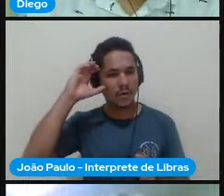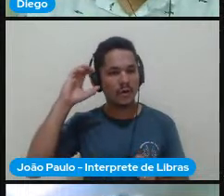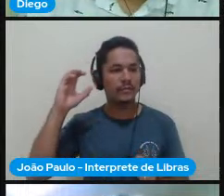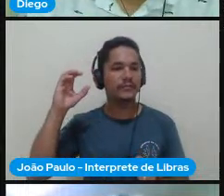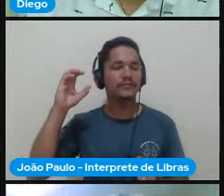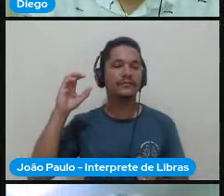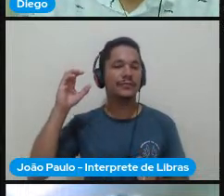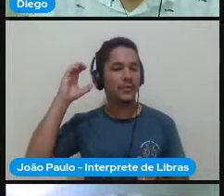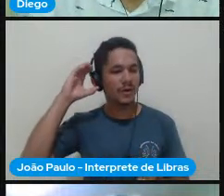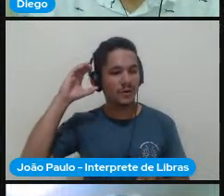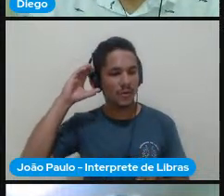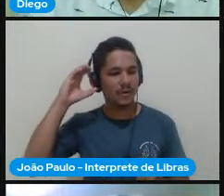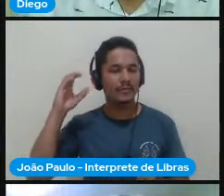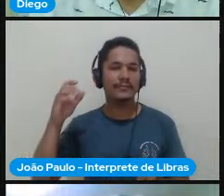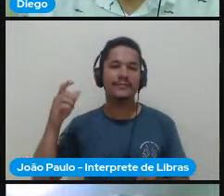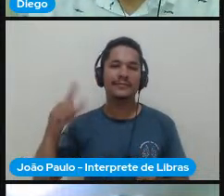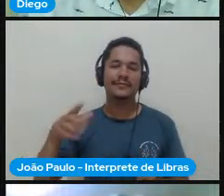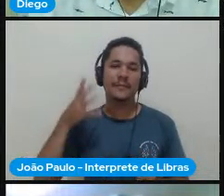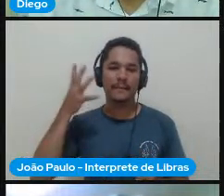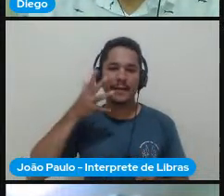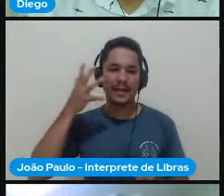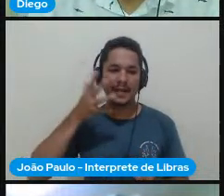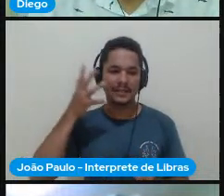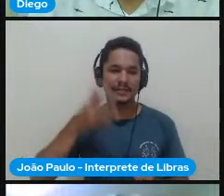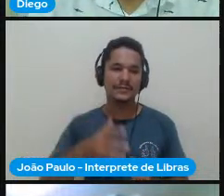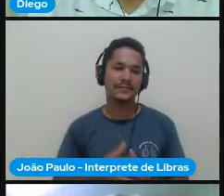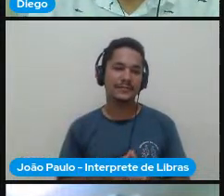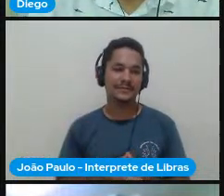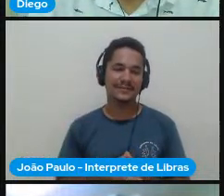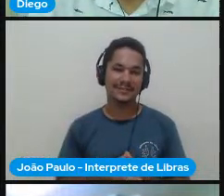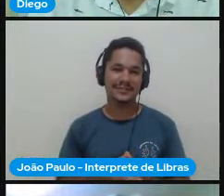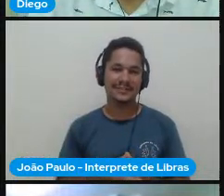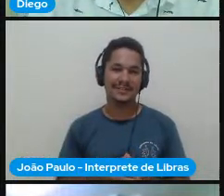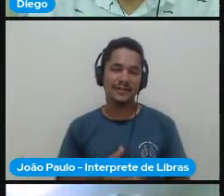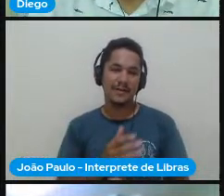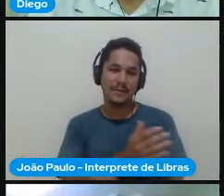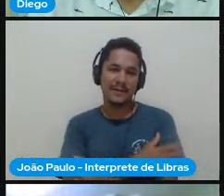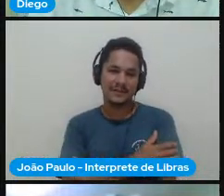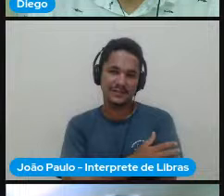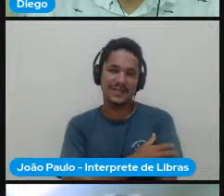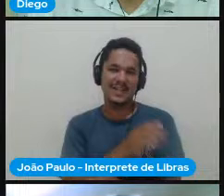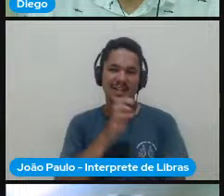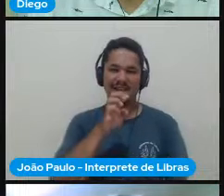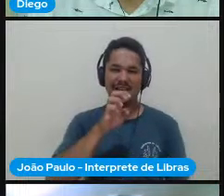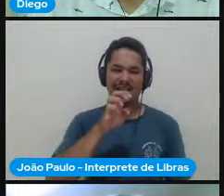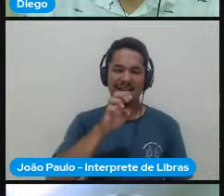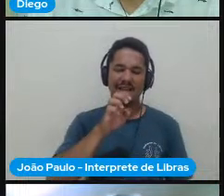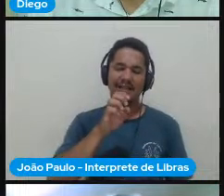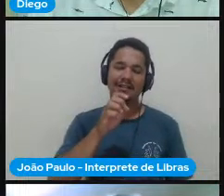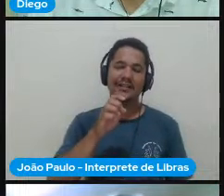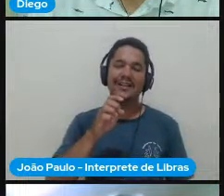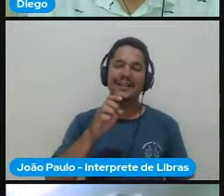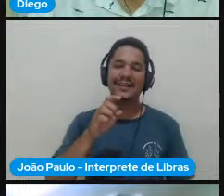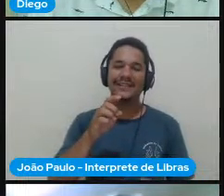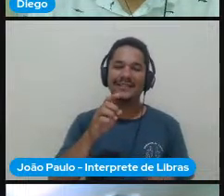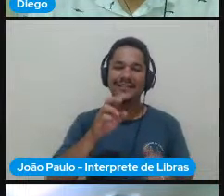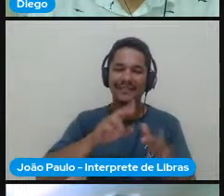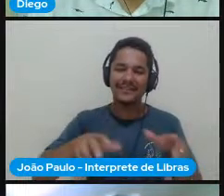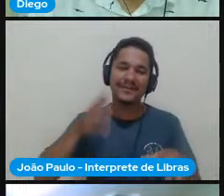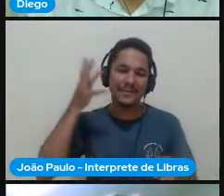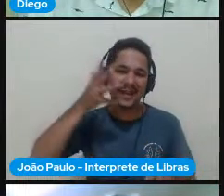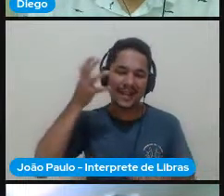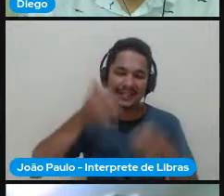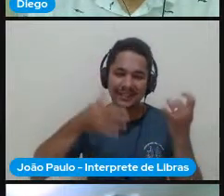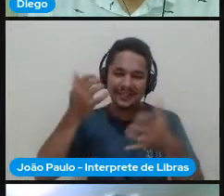palestras, a Coca-Cola Enza, né? Que é o braço social da Coca-Cola, ela tem várias palestras nesse sentido que a gente